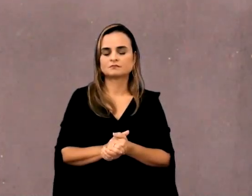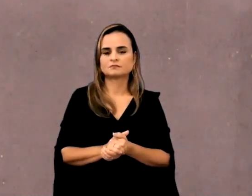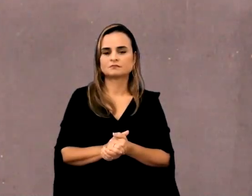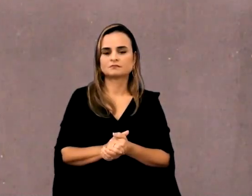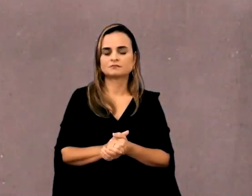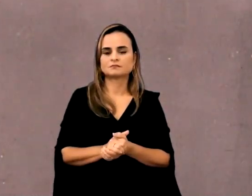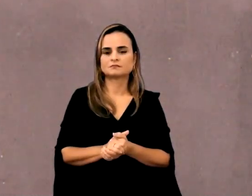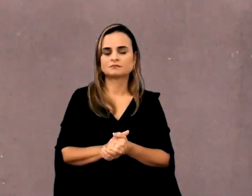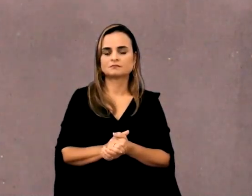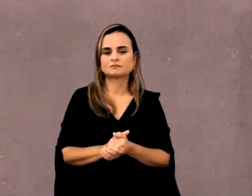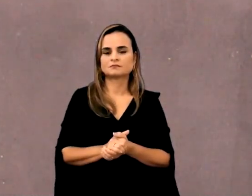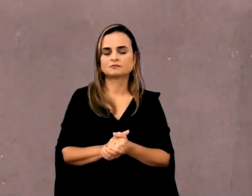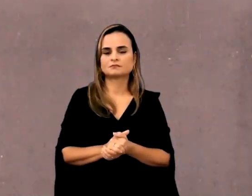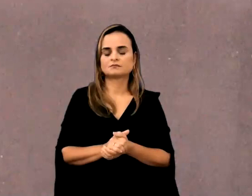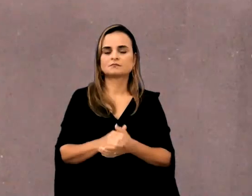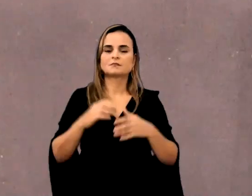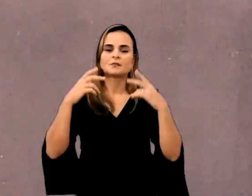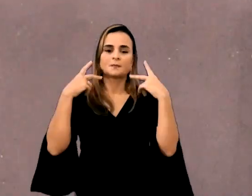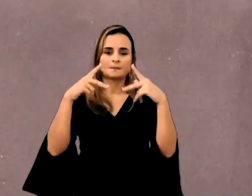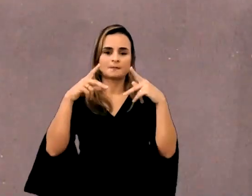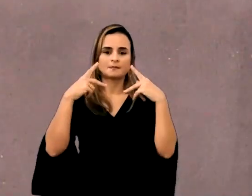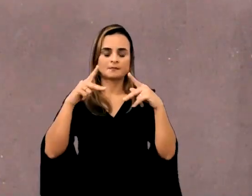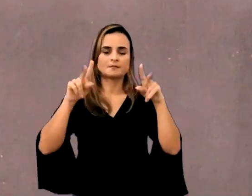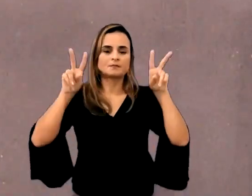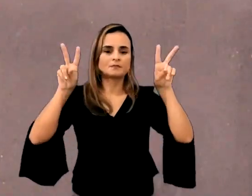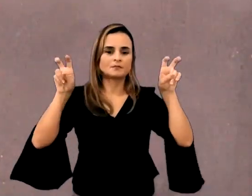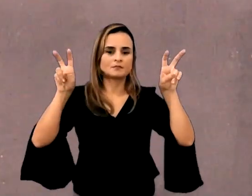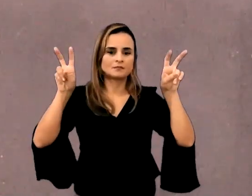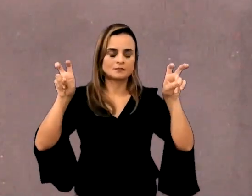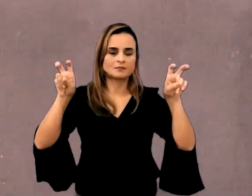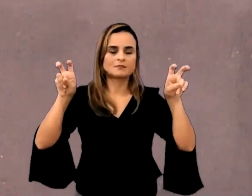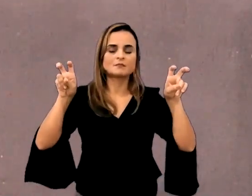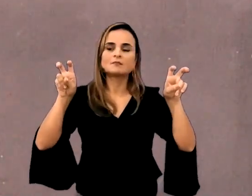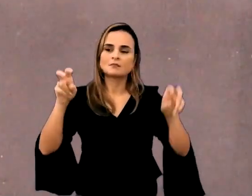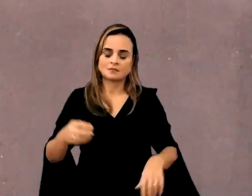título: Consagrando sua vida